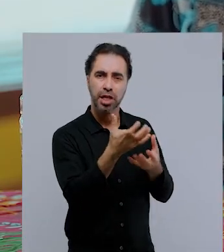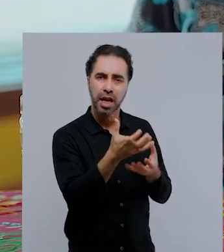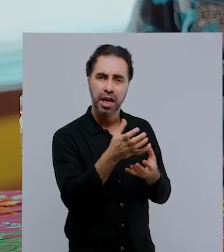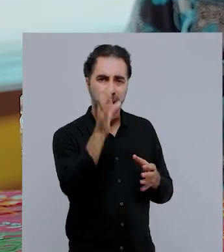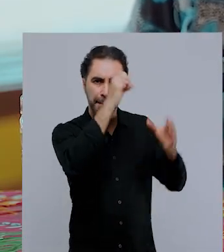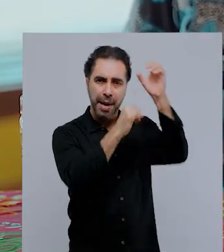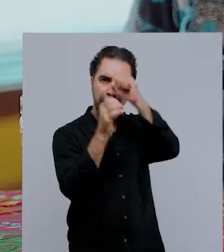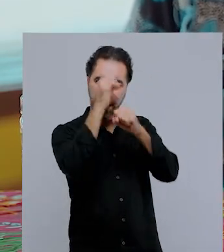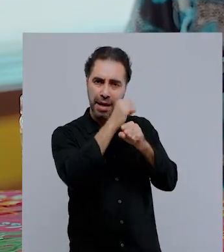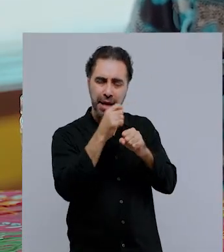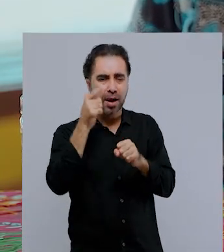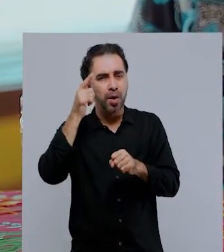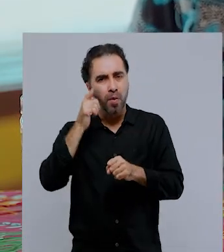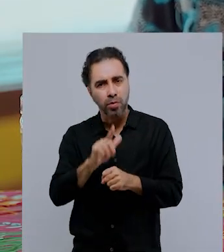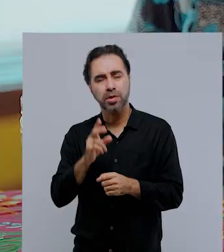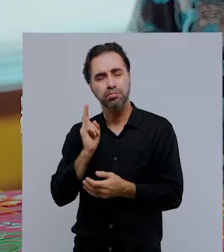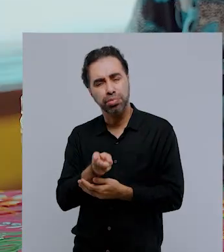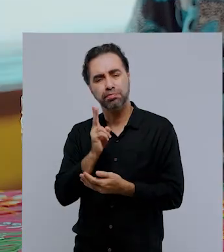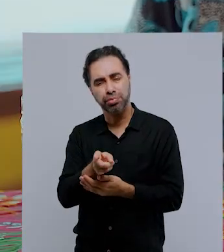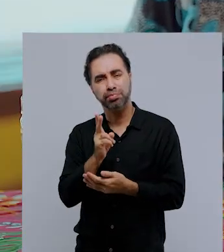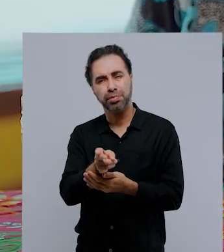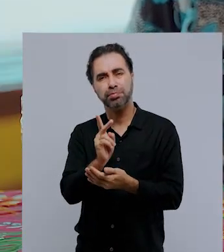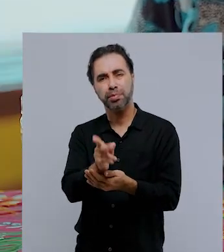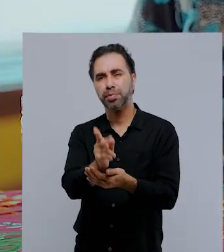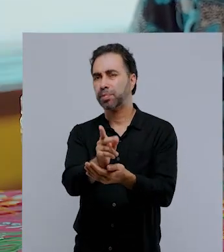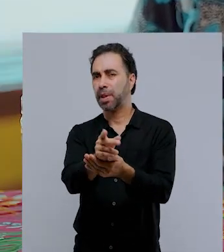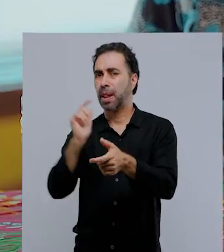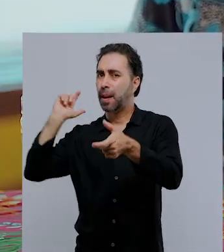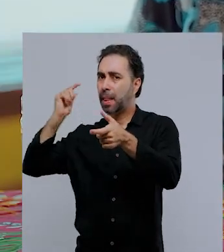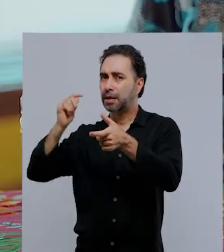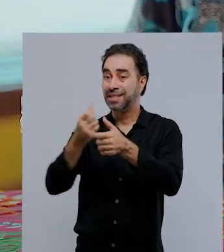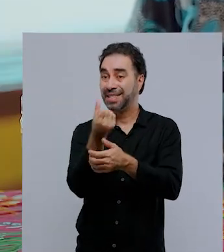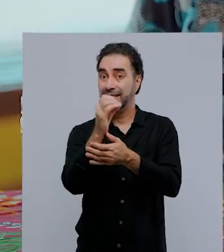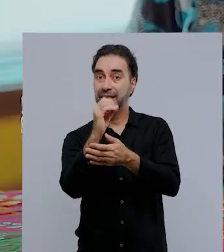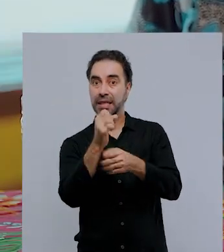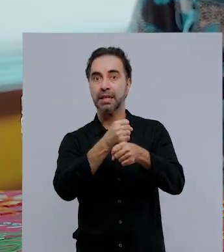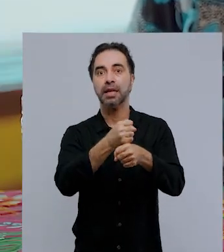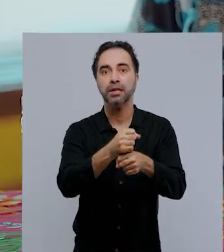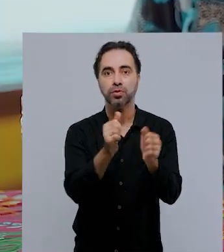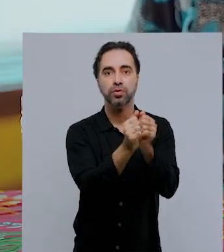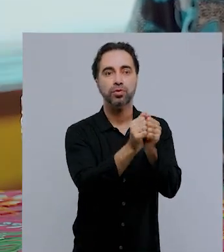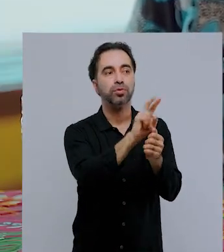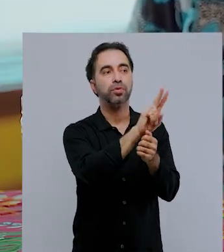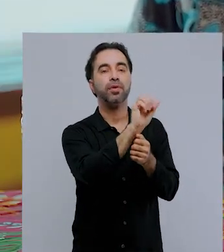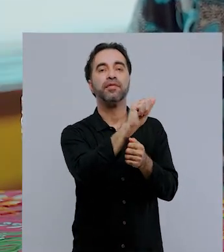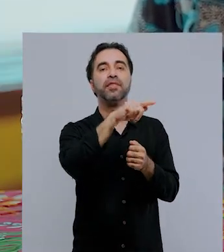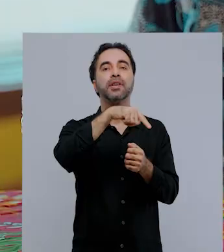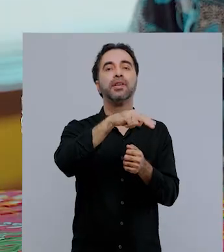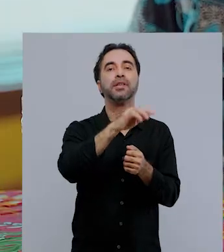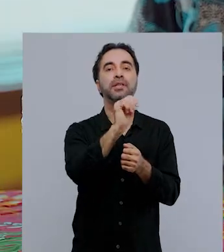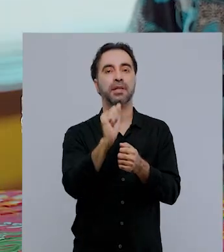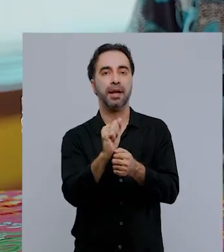conseguir manter ainda mais de 60 anos essa tradição de quentão, ela junto com a dona Wanda, ela teve esse interesse, então